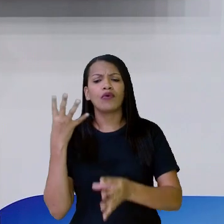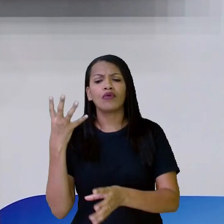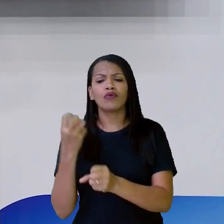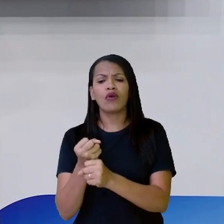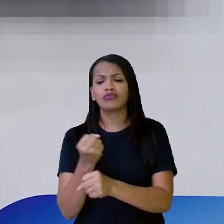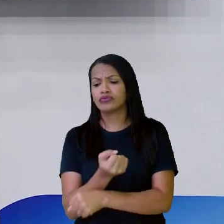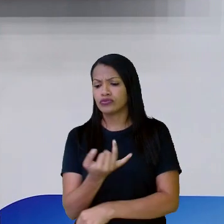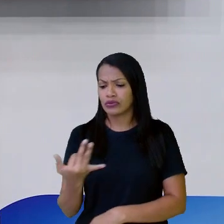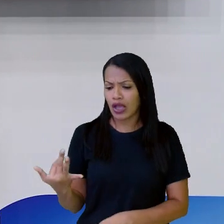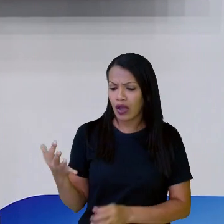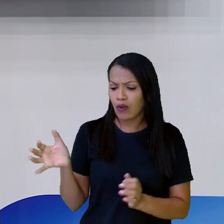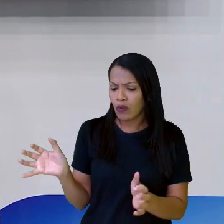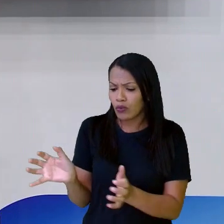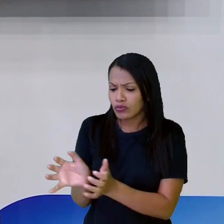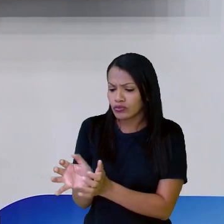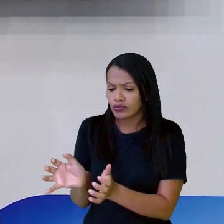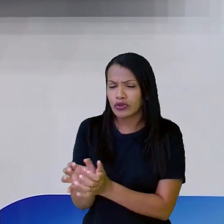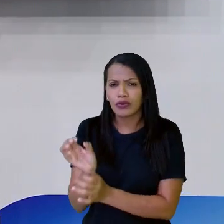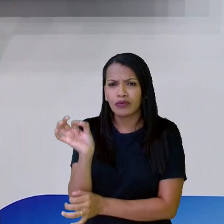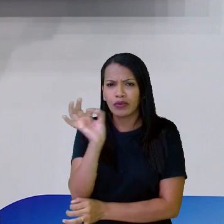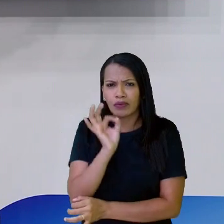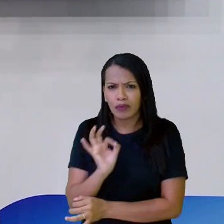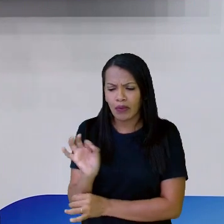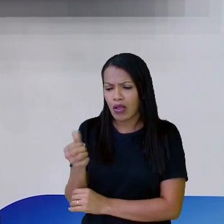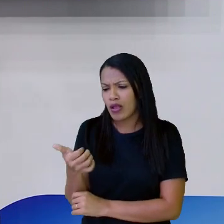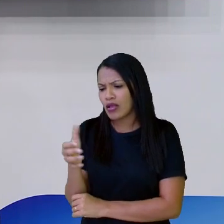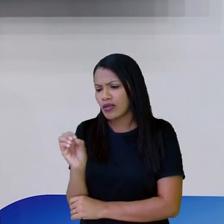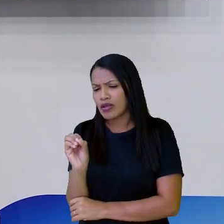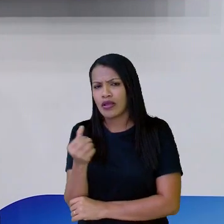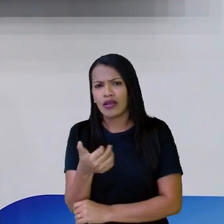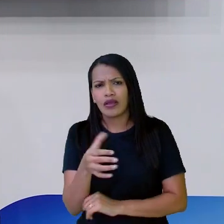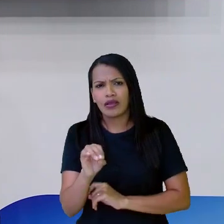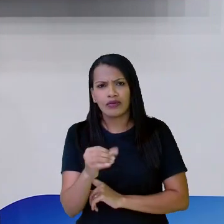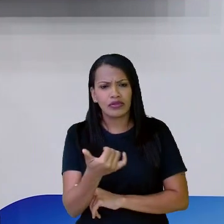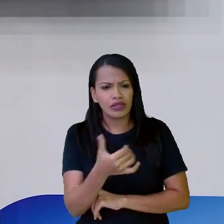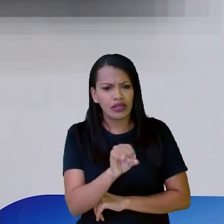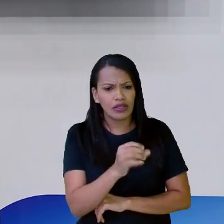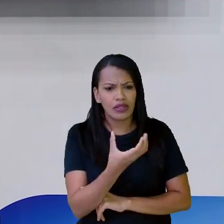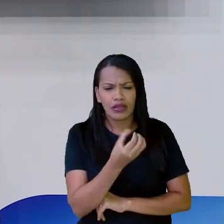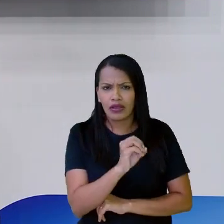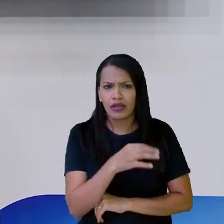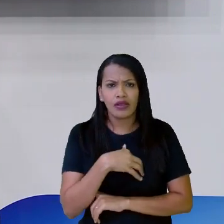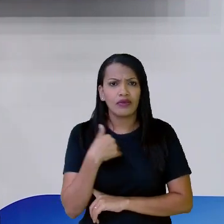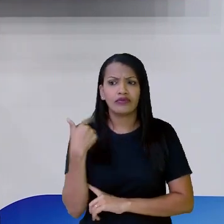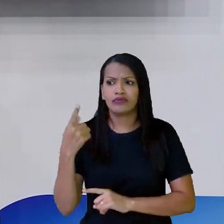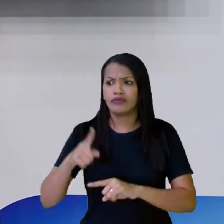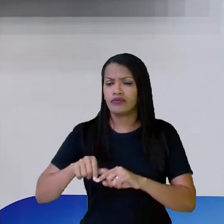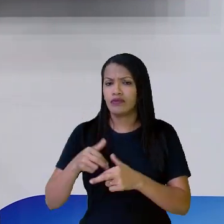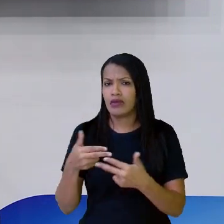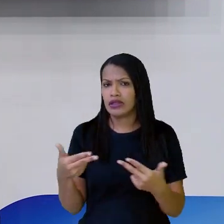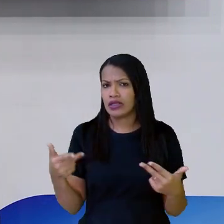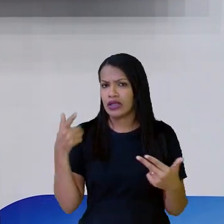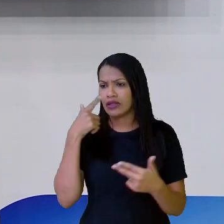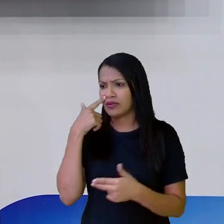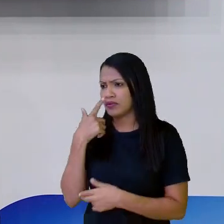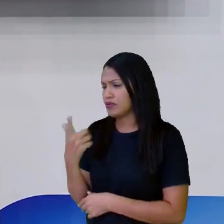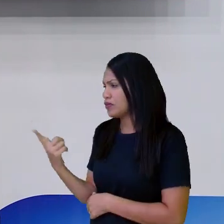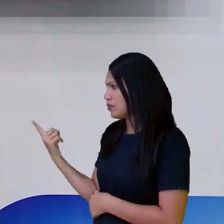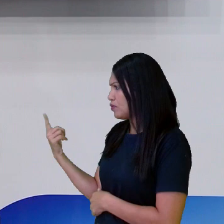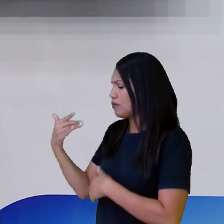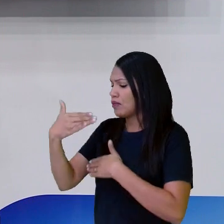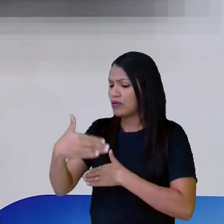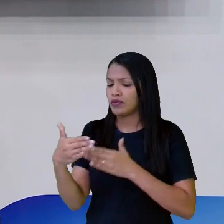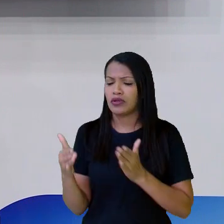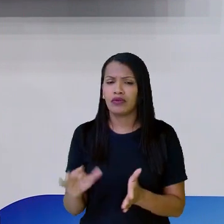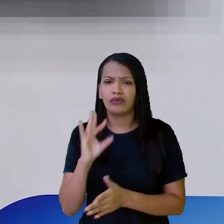conjunto de bolinhas a seguir, agrupando de 10 em 10. Eu não trouxe o material dourado aqui à toa.